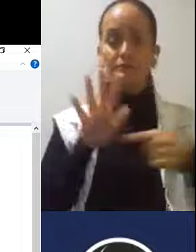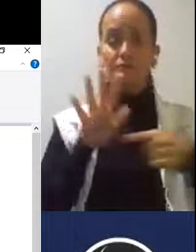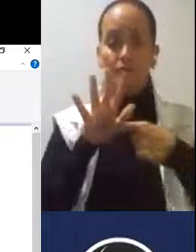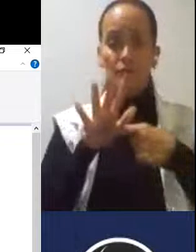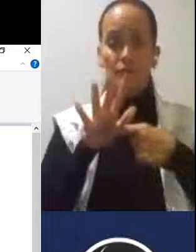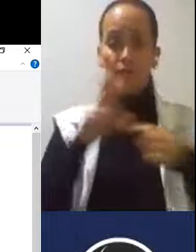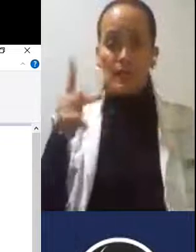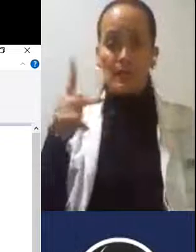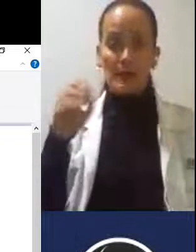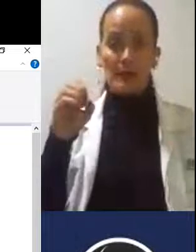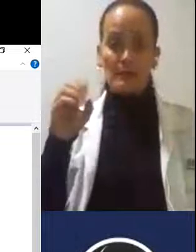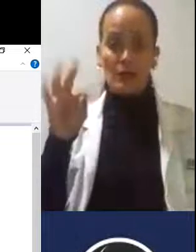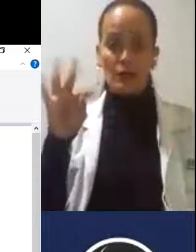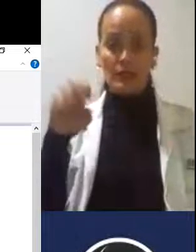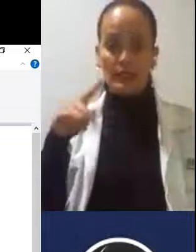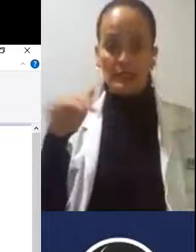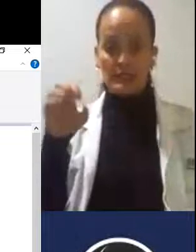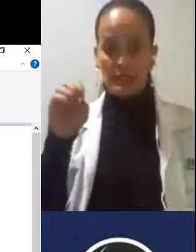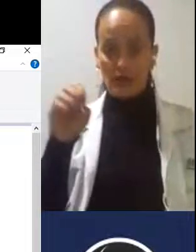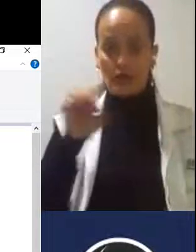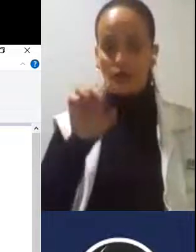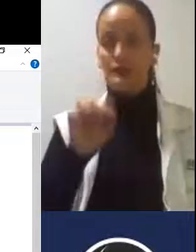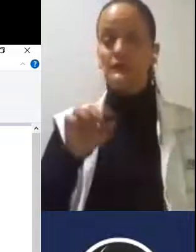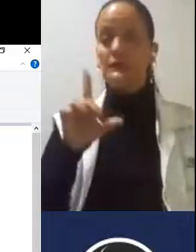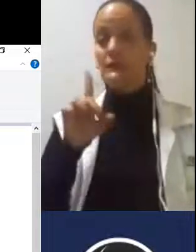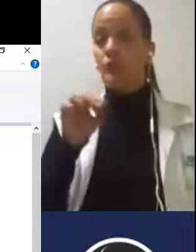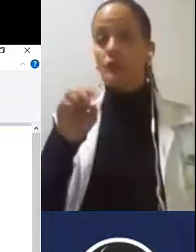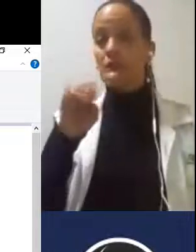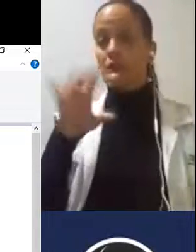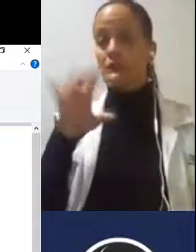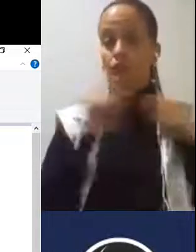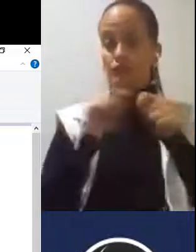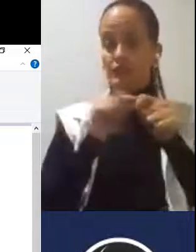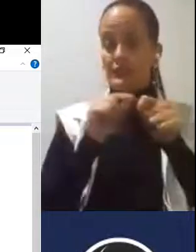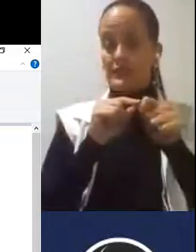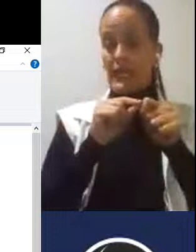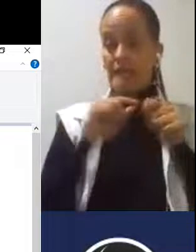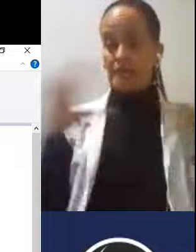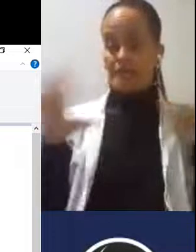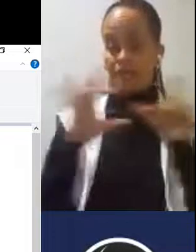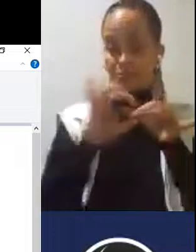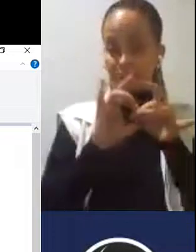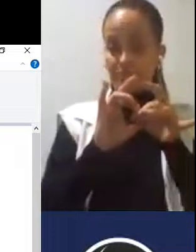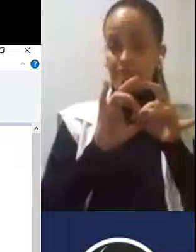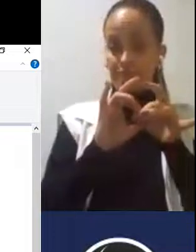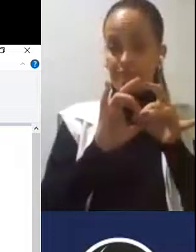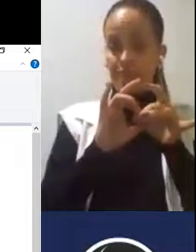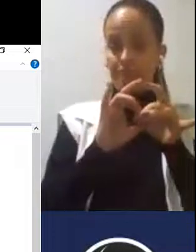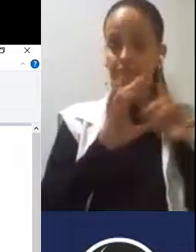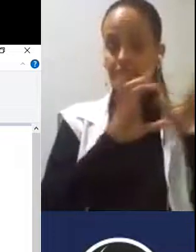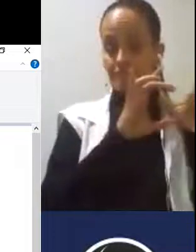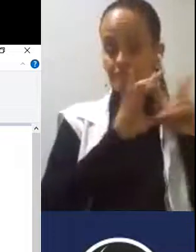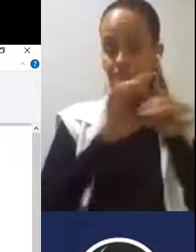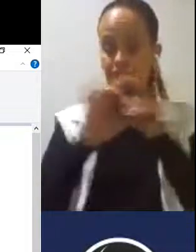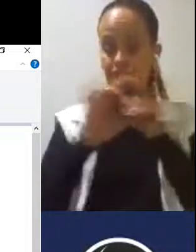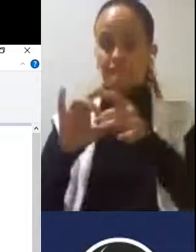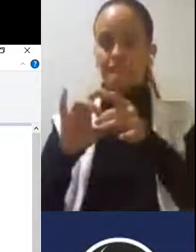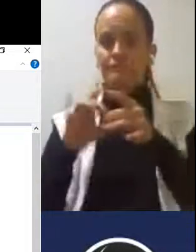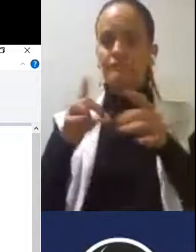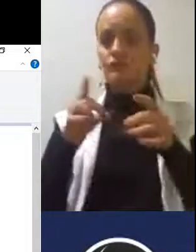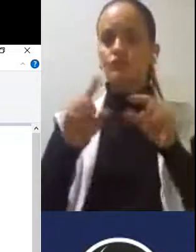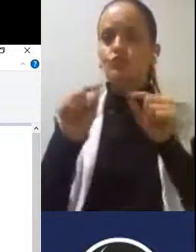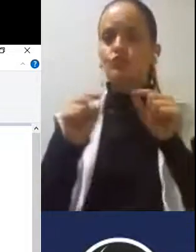está ligado aqui, não vai ter o quê? Circulação de corrente, porque o circuito está aberto, certo? Então,